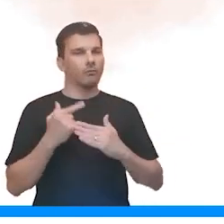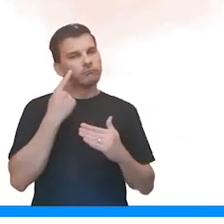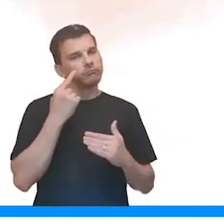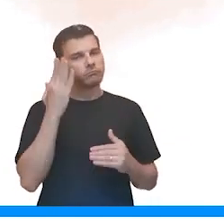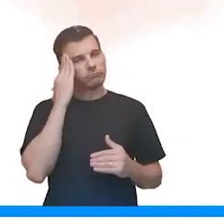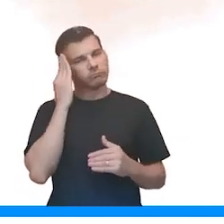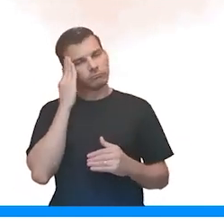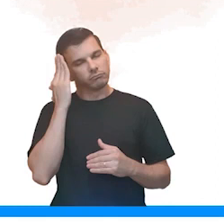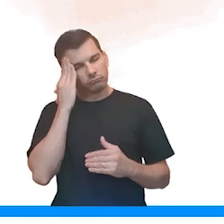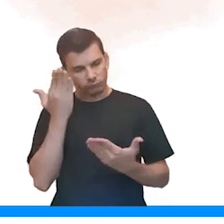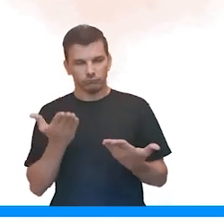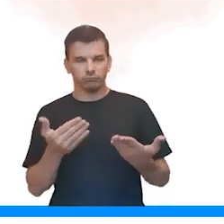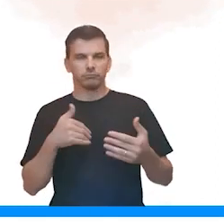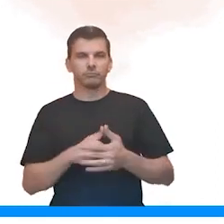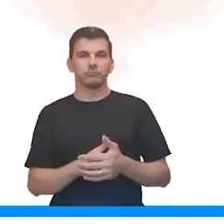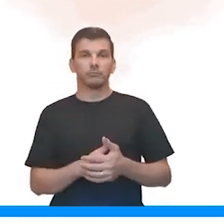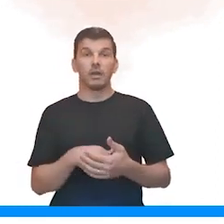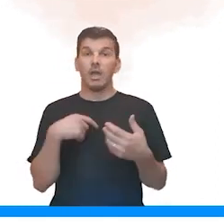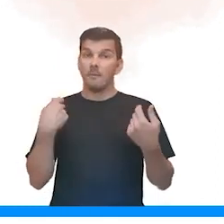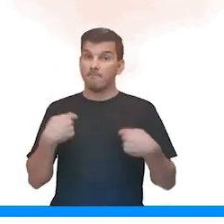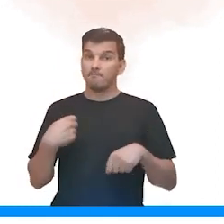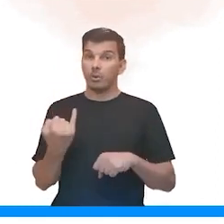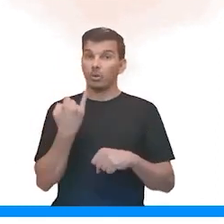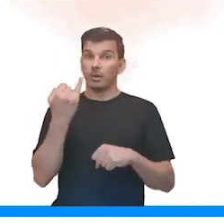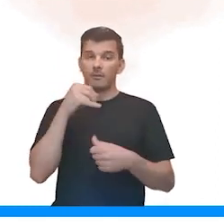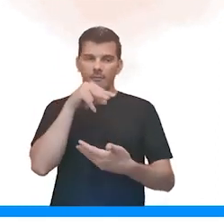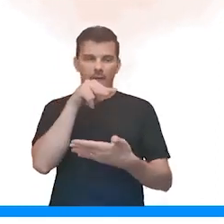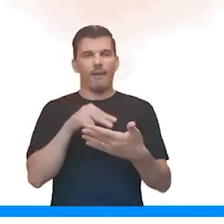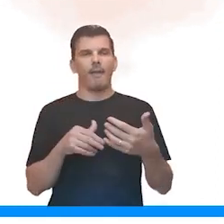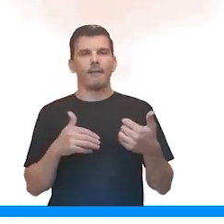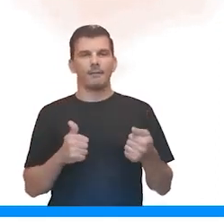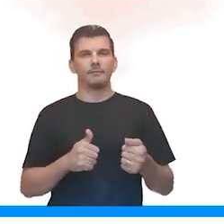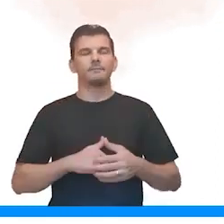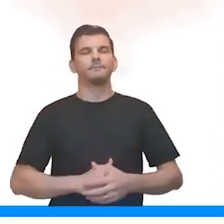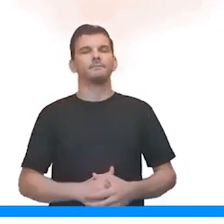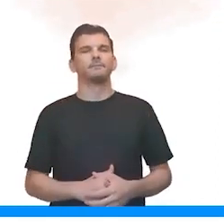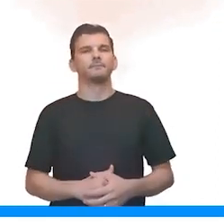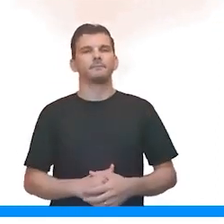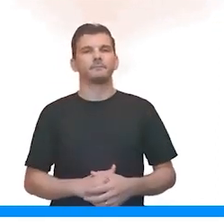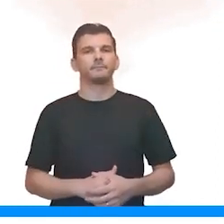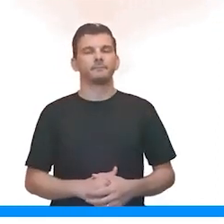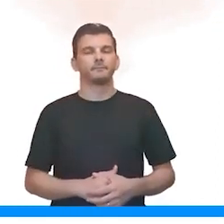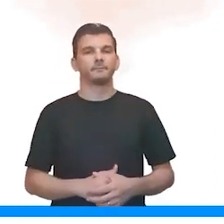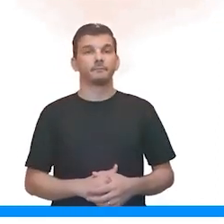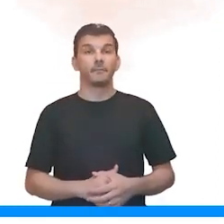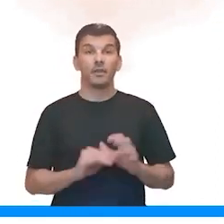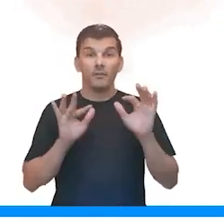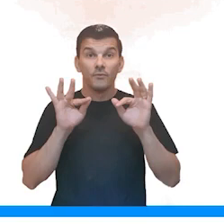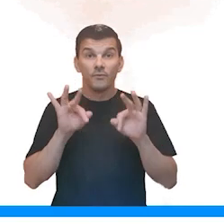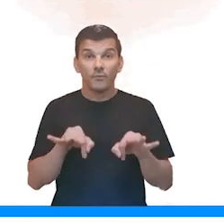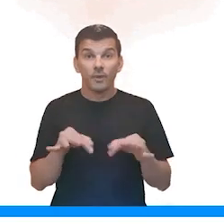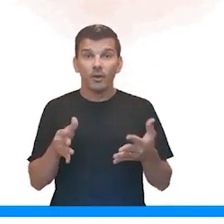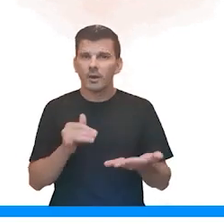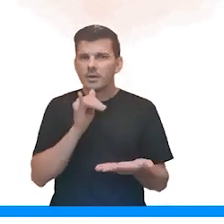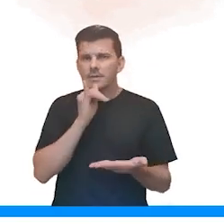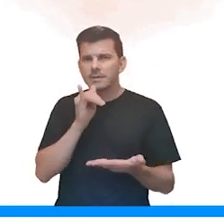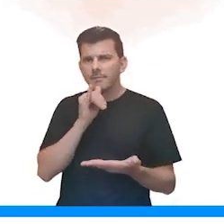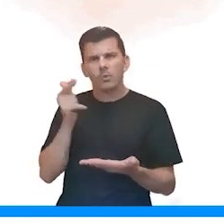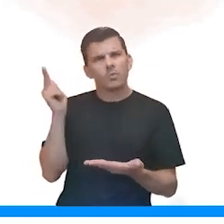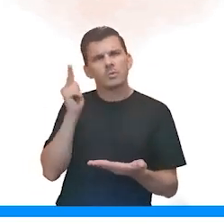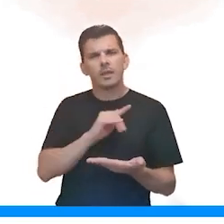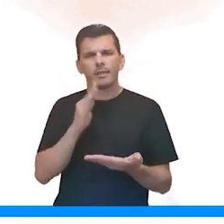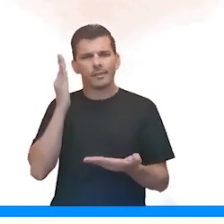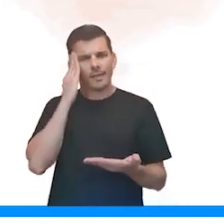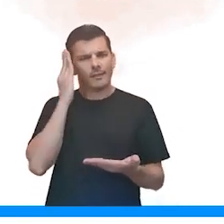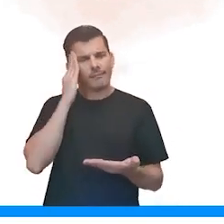energia interna, quando reduz, quando não varia é um sistema isotérmico. Então vale a pena lembrar de tudo isso, tá bom? Bom, queridos,